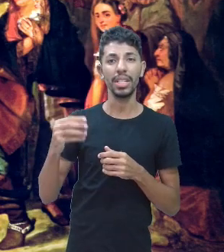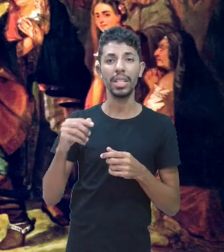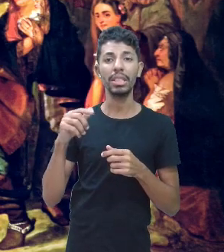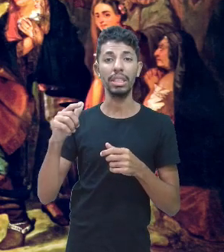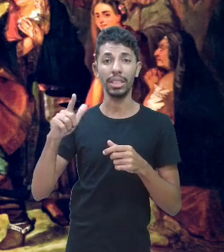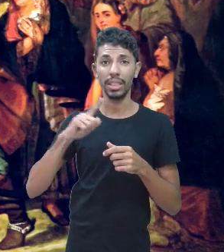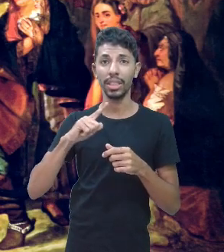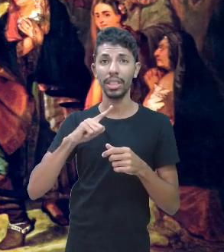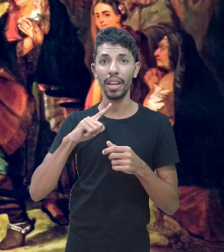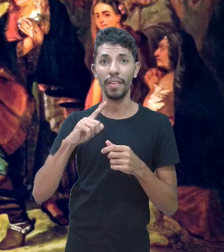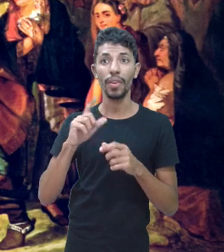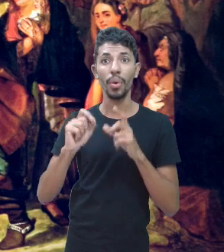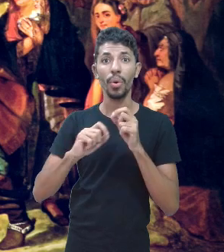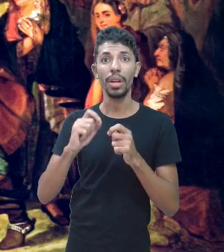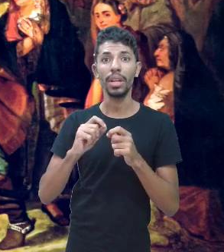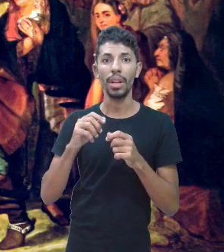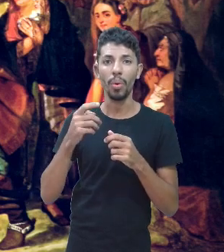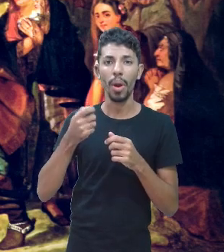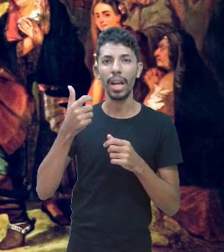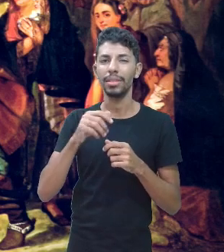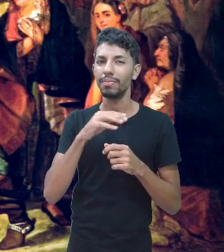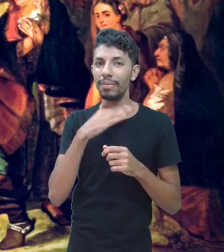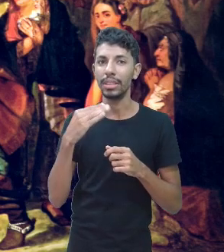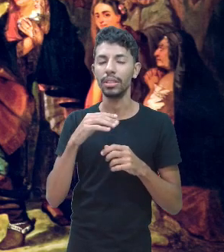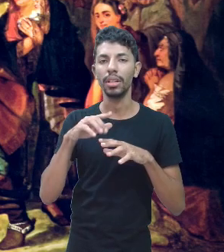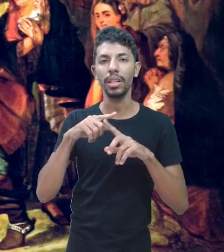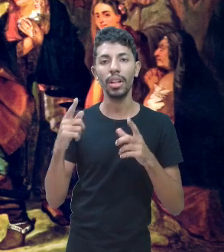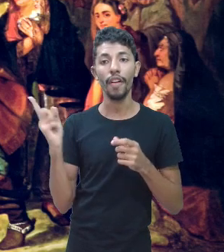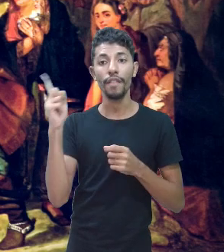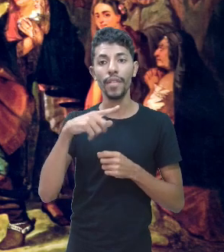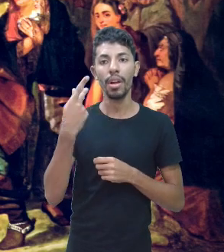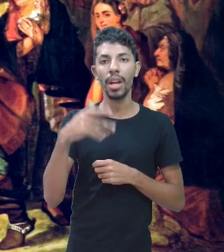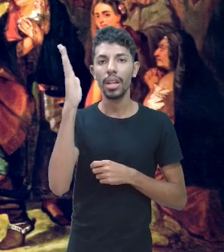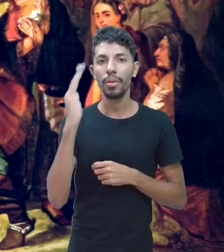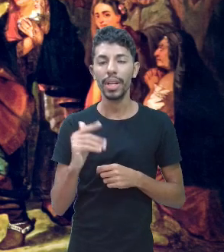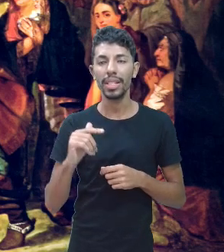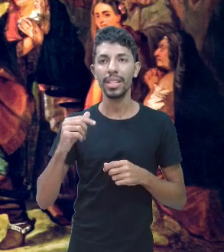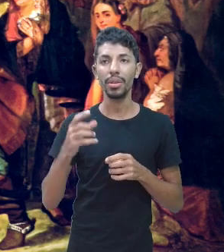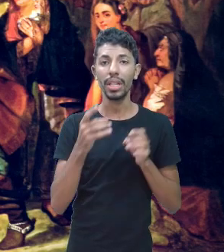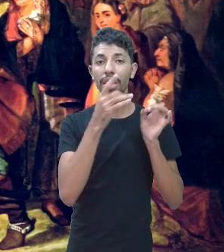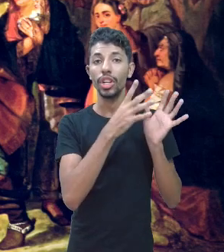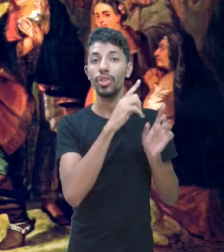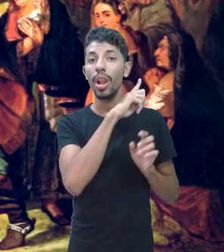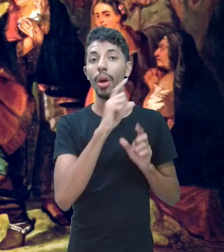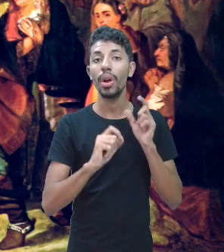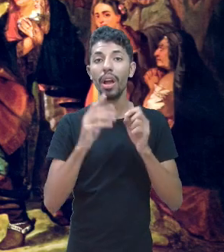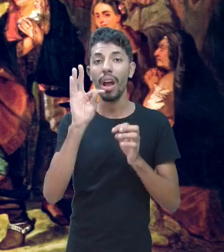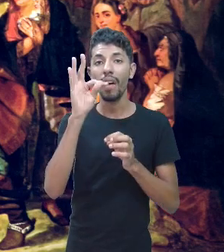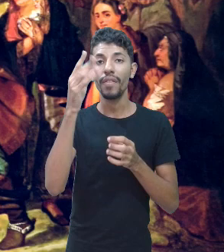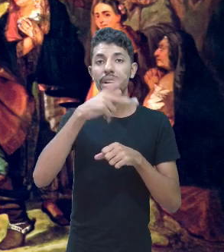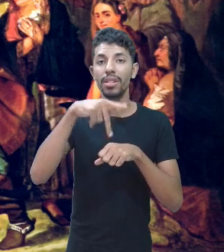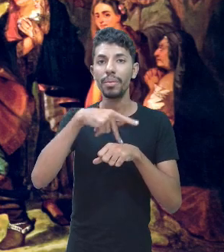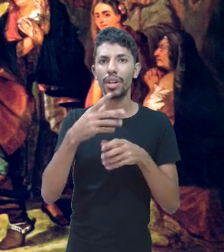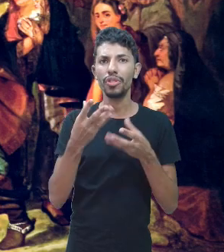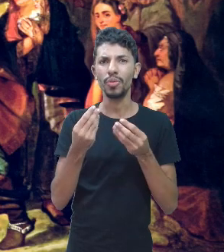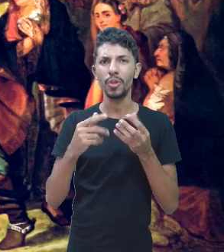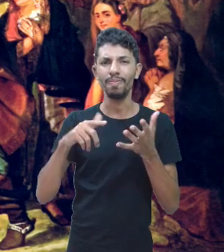enfim. Então ele veio para o Brasil e deixou uma França muito conturbada. E ele chega justamente no momento em